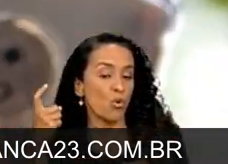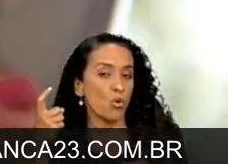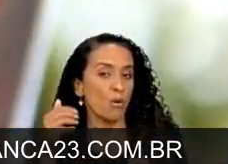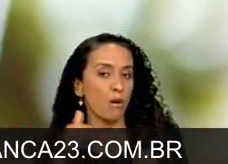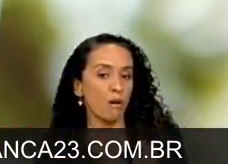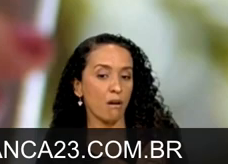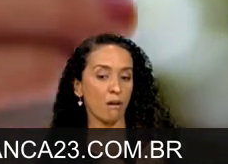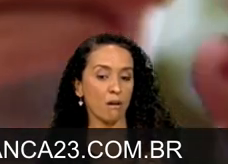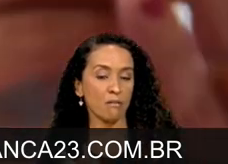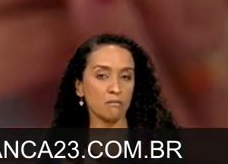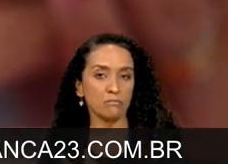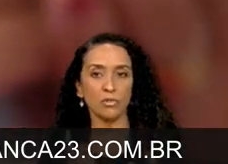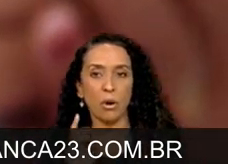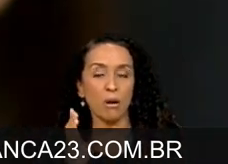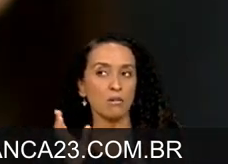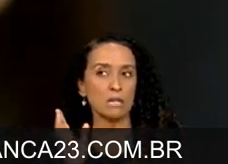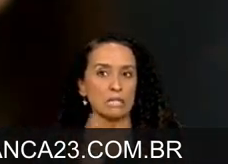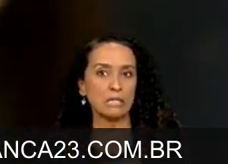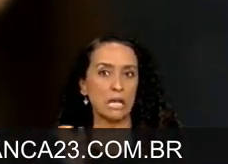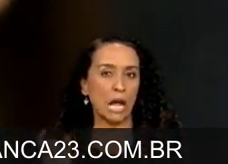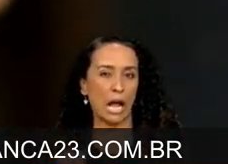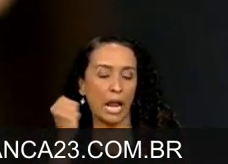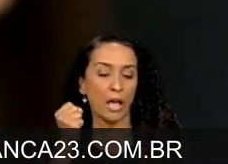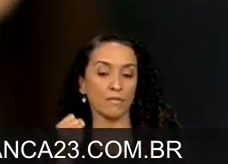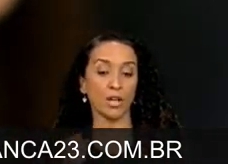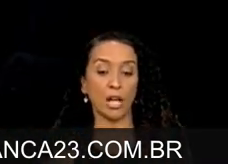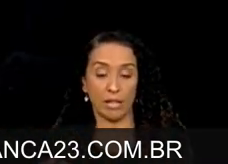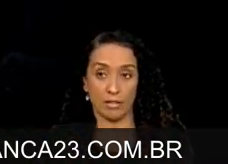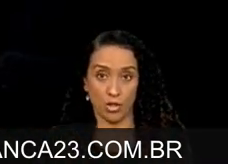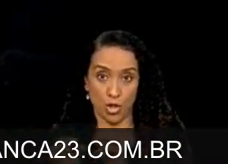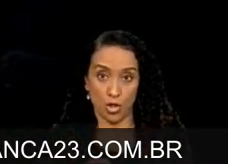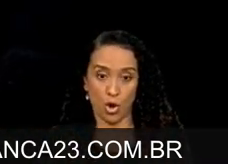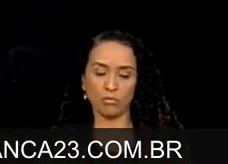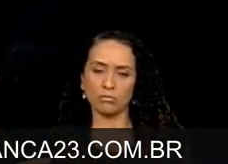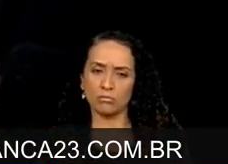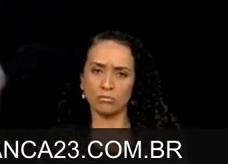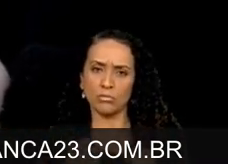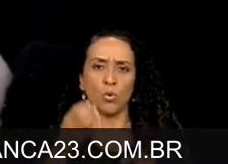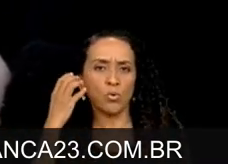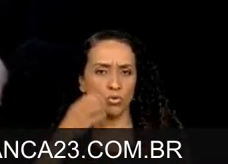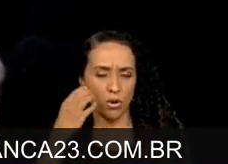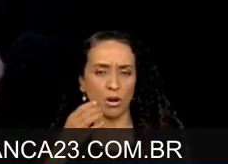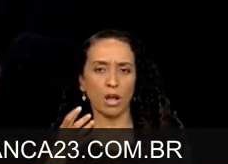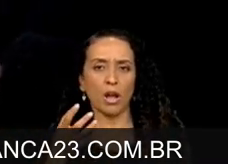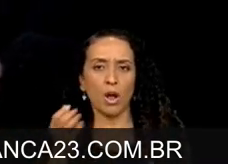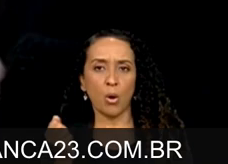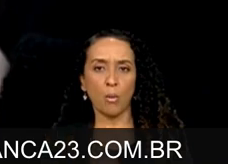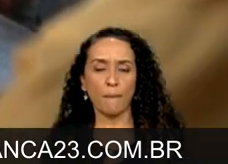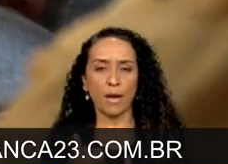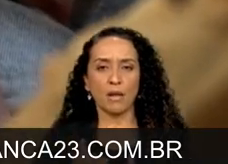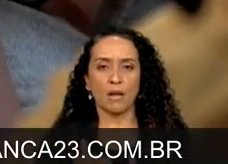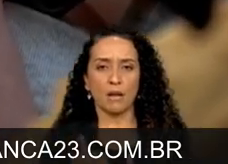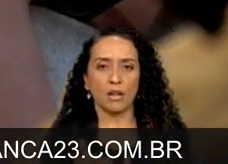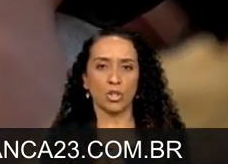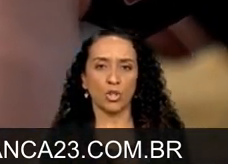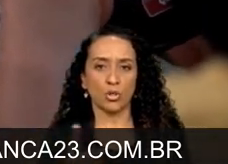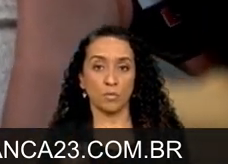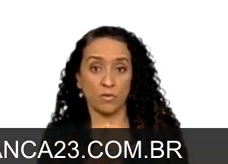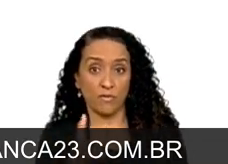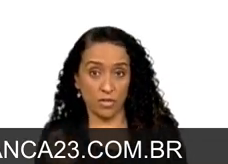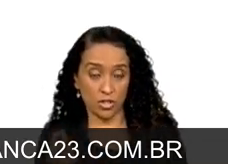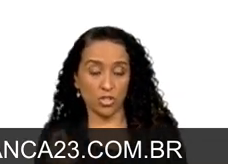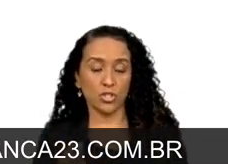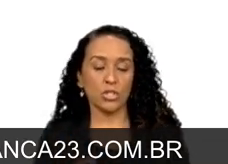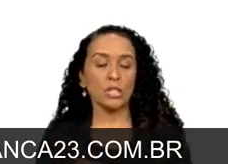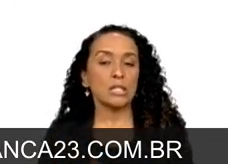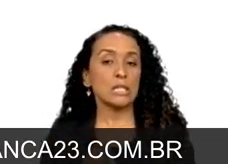reservado para situações muito graves. A nova tecnologia será compatível com celulares adquiridos a partir de 2020 e